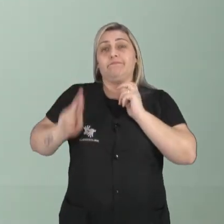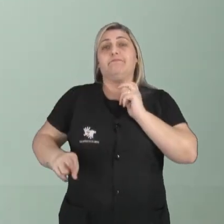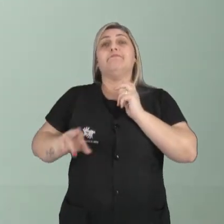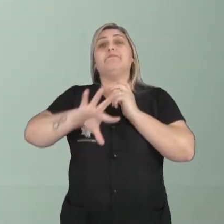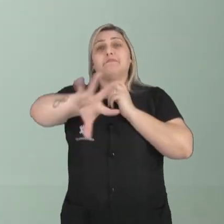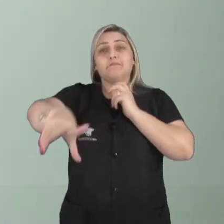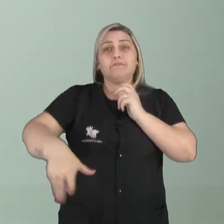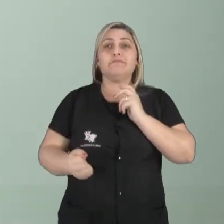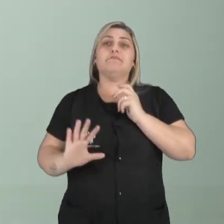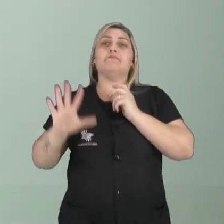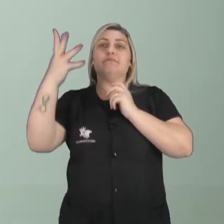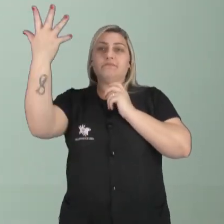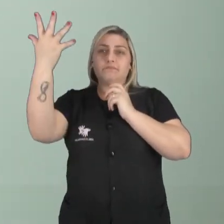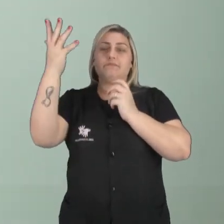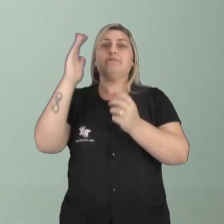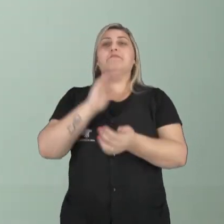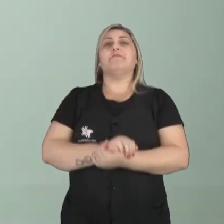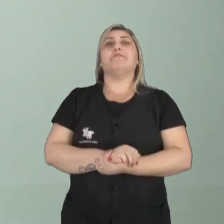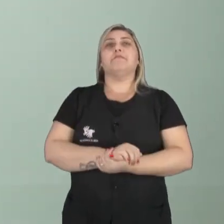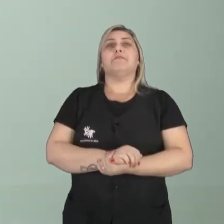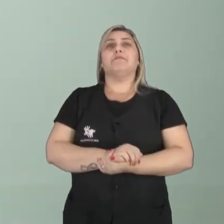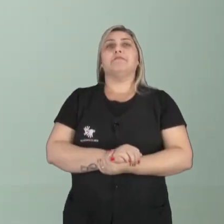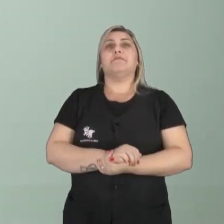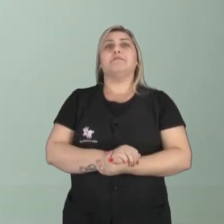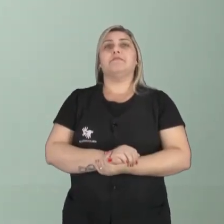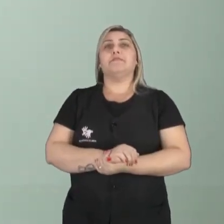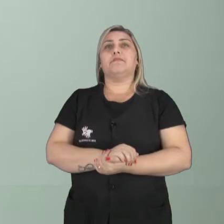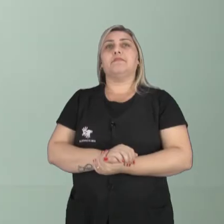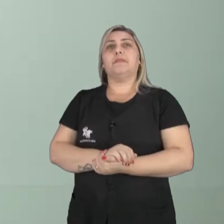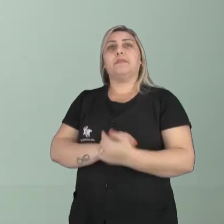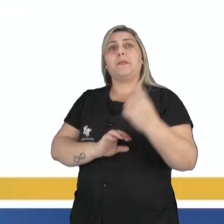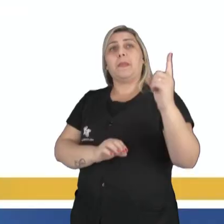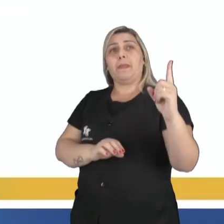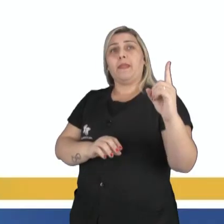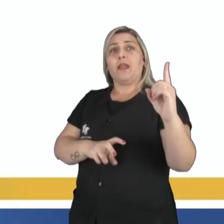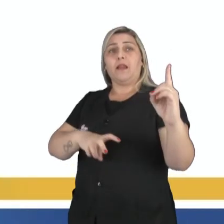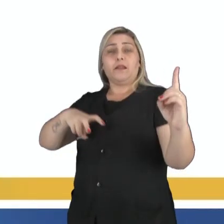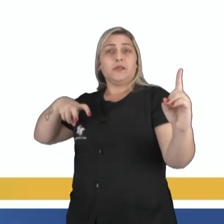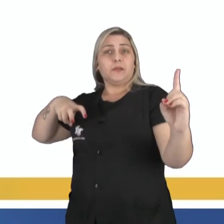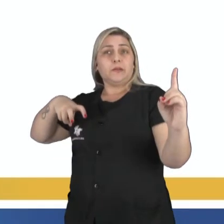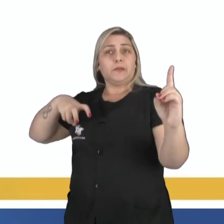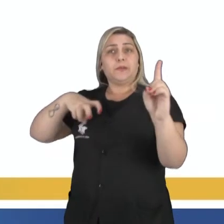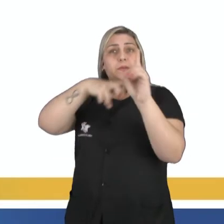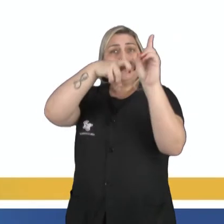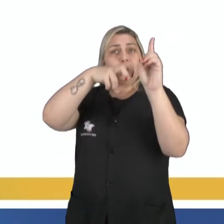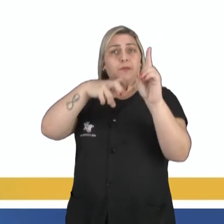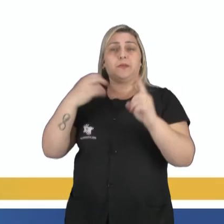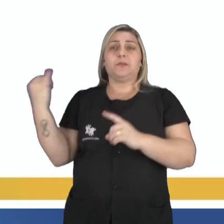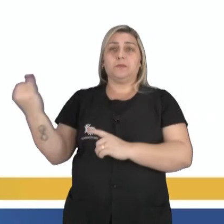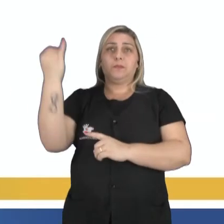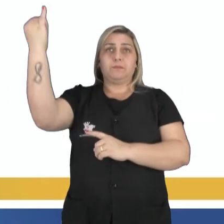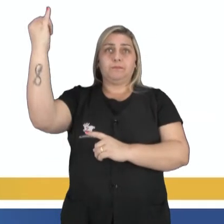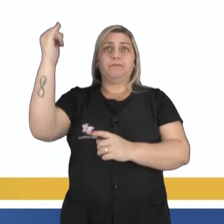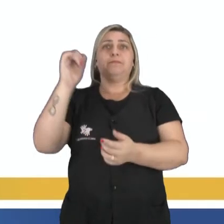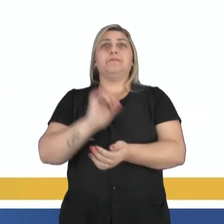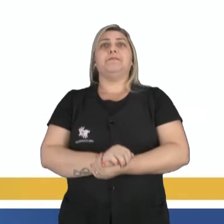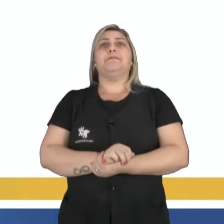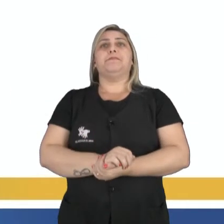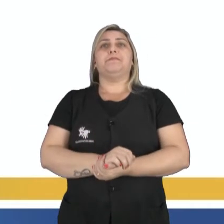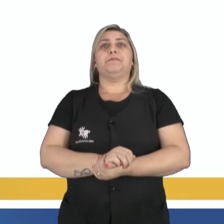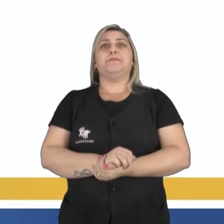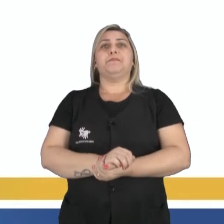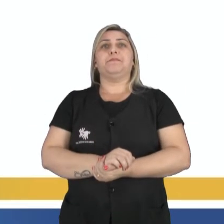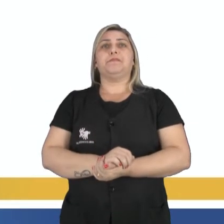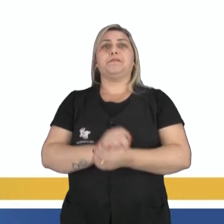os furtos, né, aconteçam nessas situações. Então olha só, e aí está um outro dado importante. Atropelamento